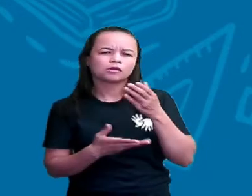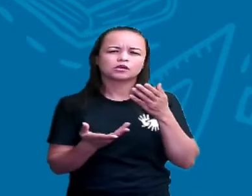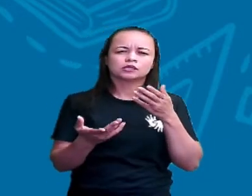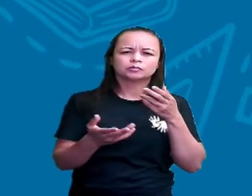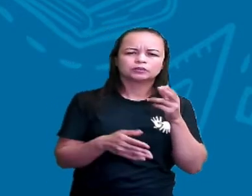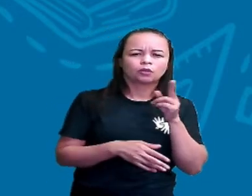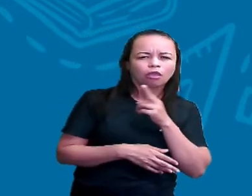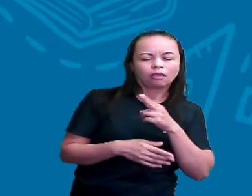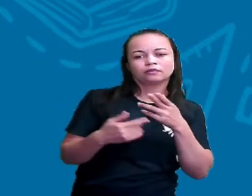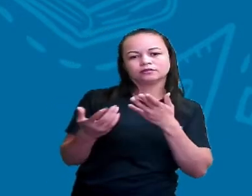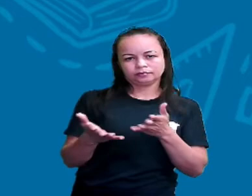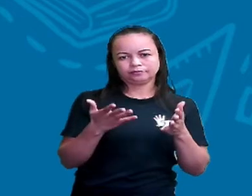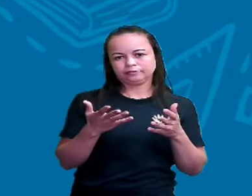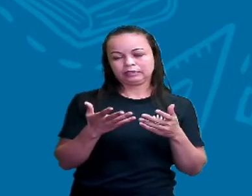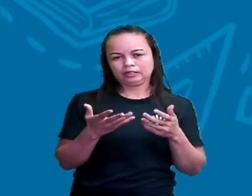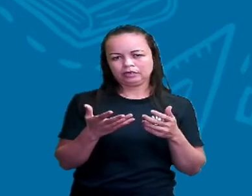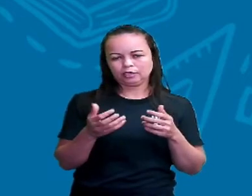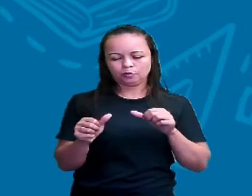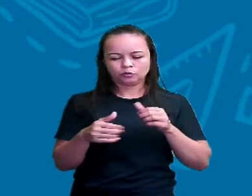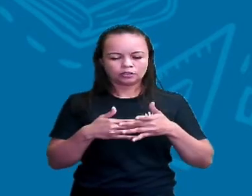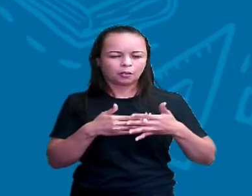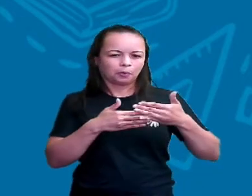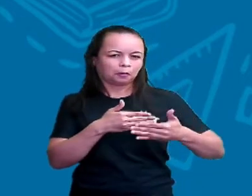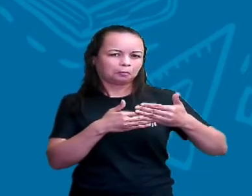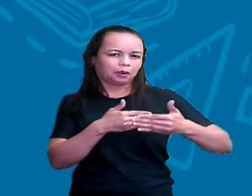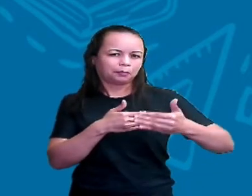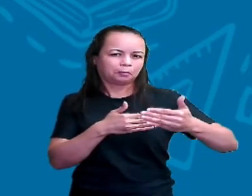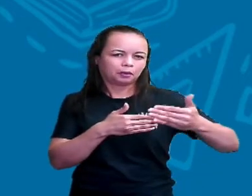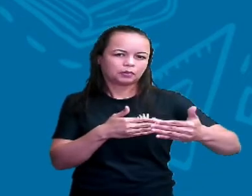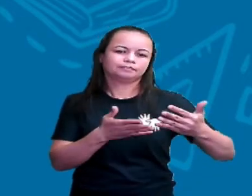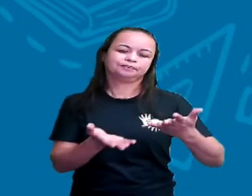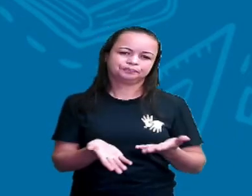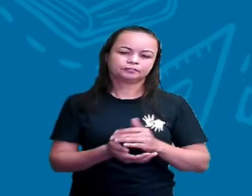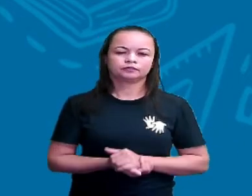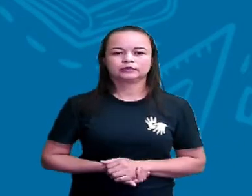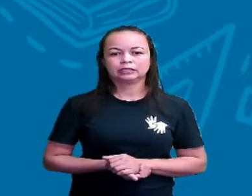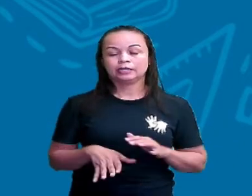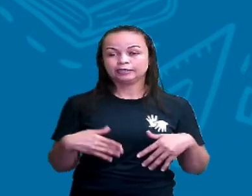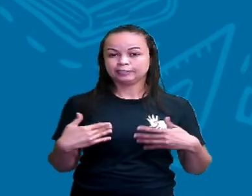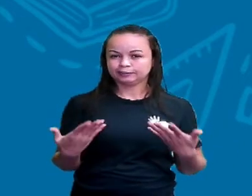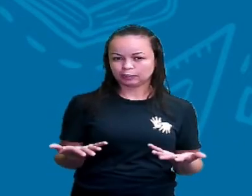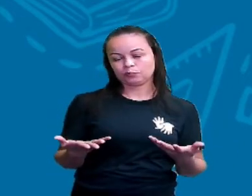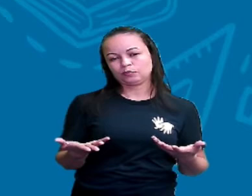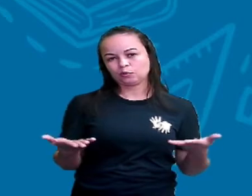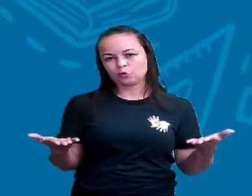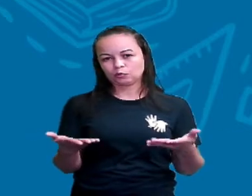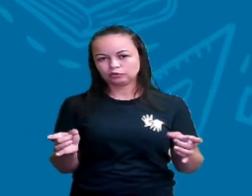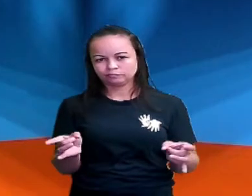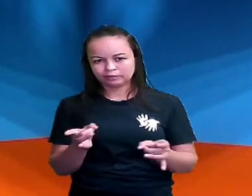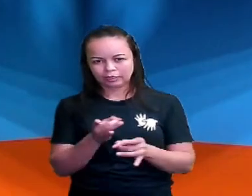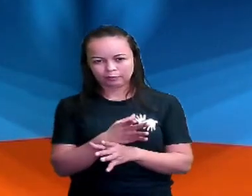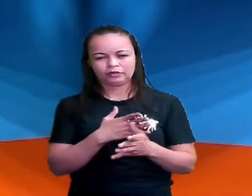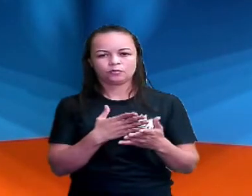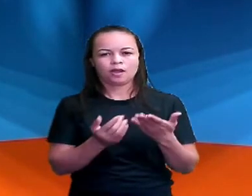longo e mudanças que ocorrem a um longo prazo. Então, por hoje é só. Eu termino a aula de história por